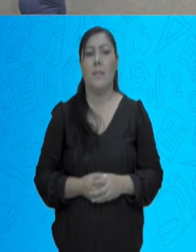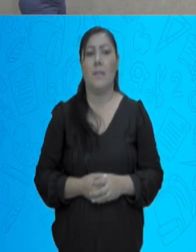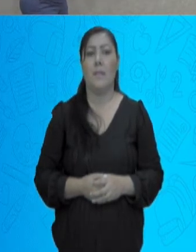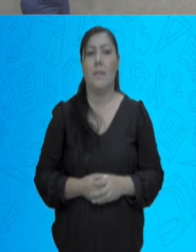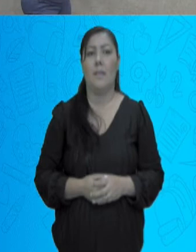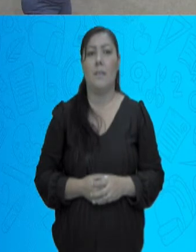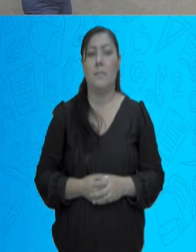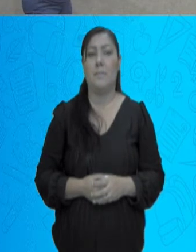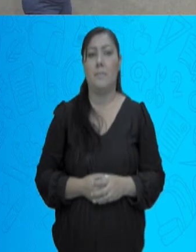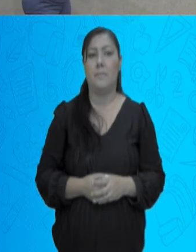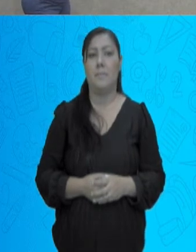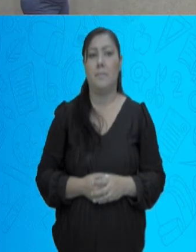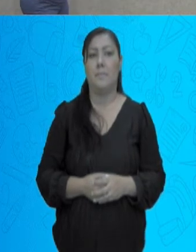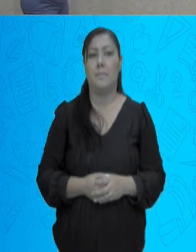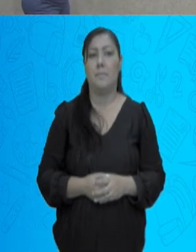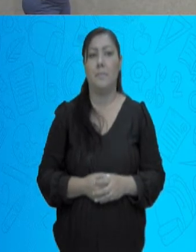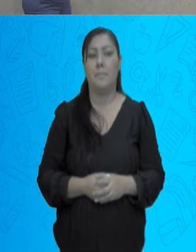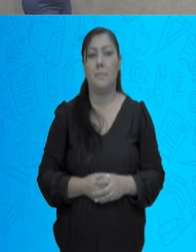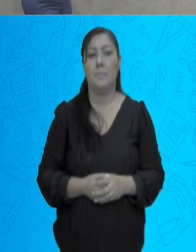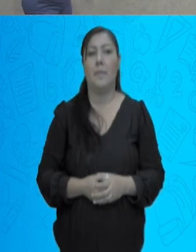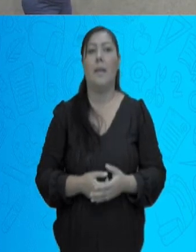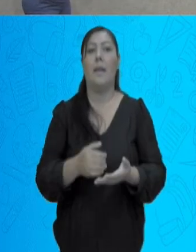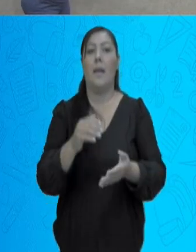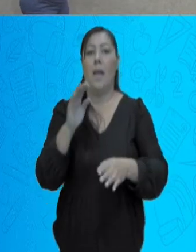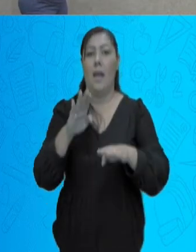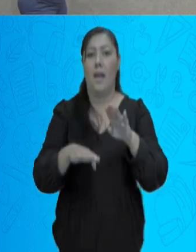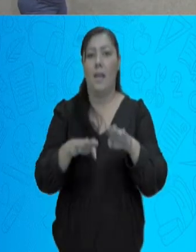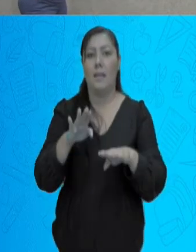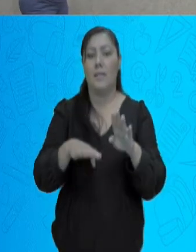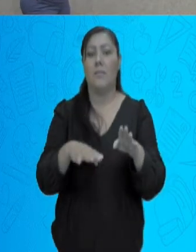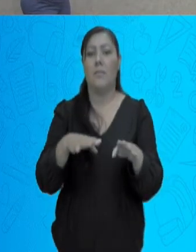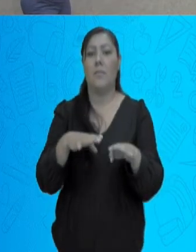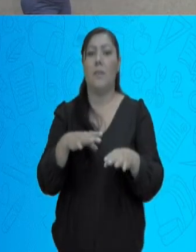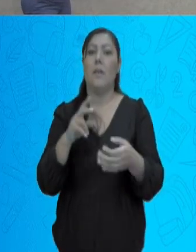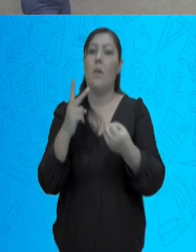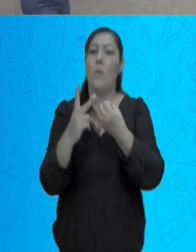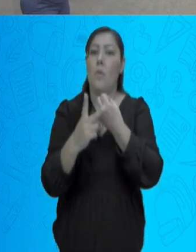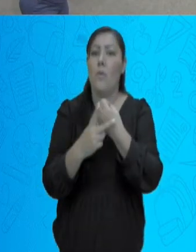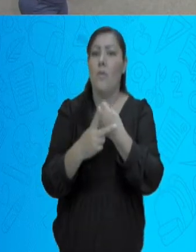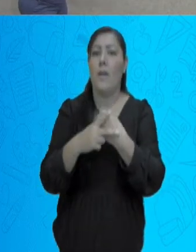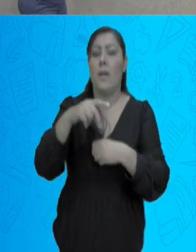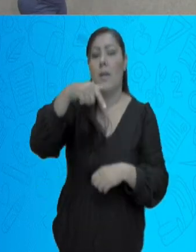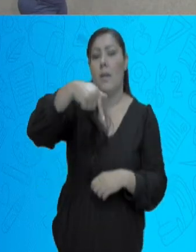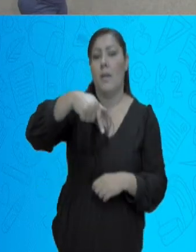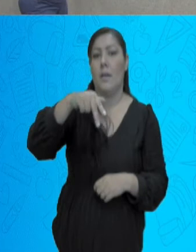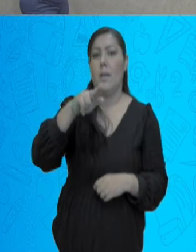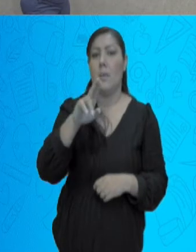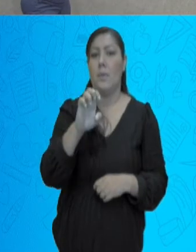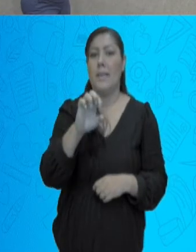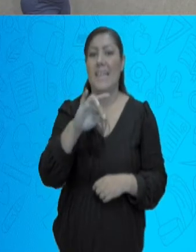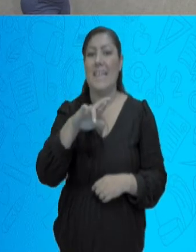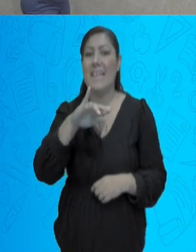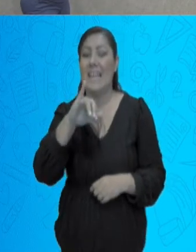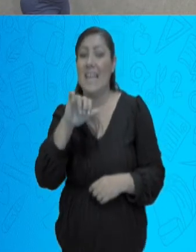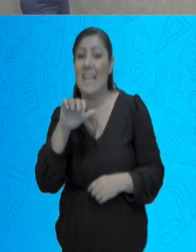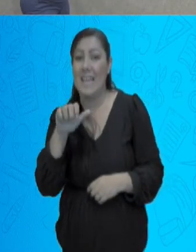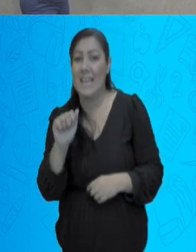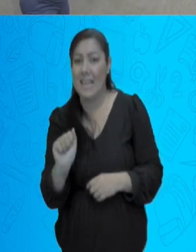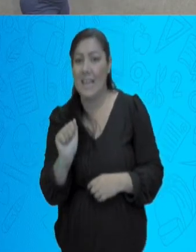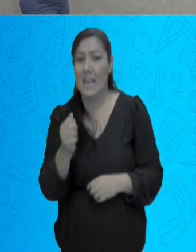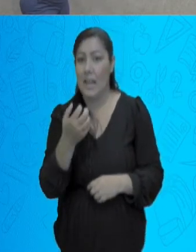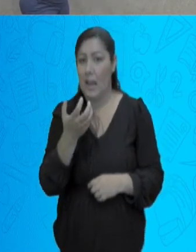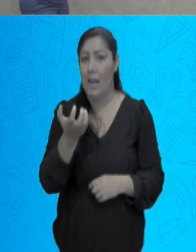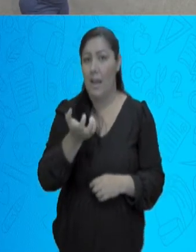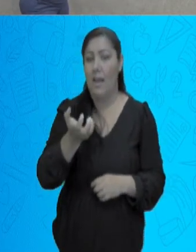mesmo? Eu queria. Então, o imperfeito, ele demonstra essa ação que não foi acabada. Ele é imperfeito, né? Ele